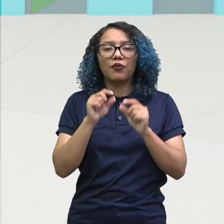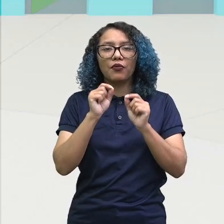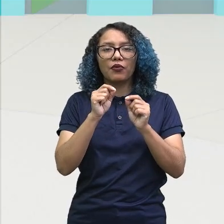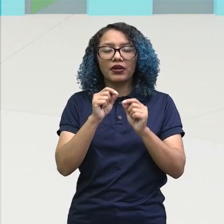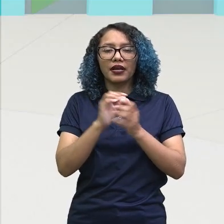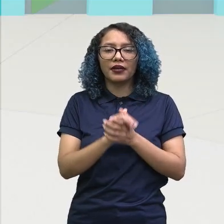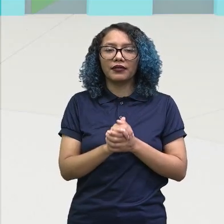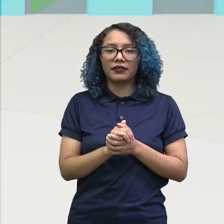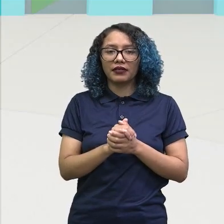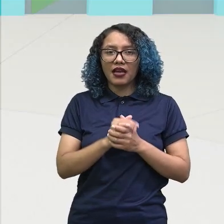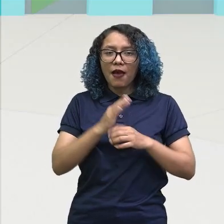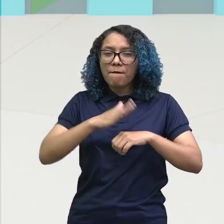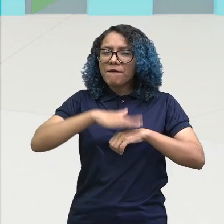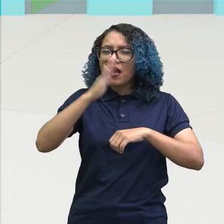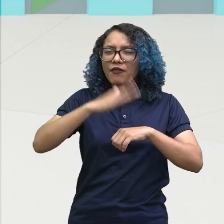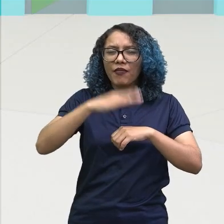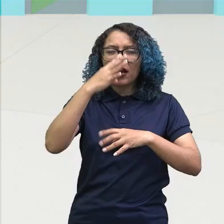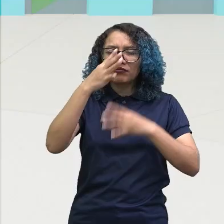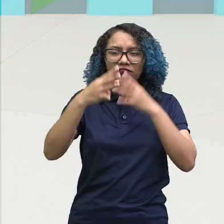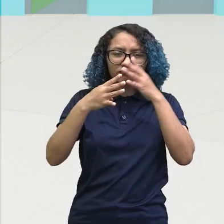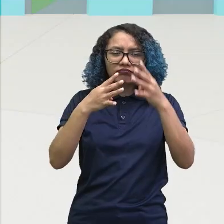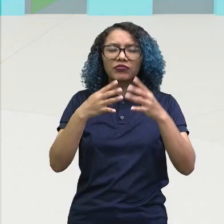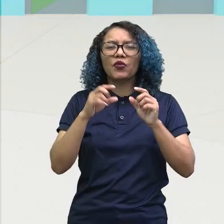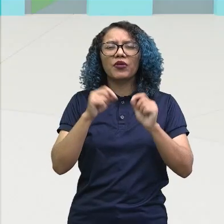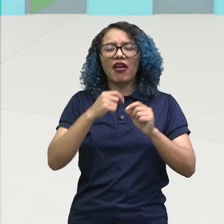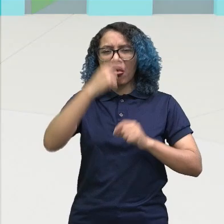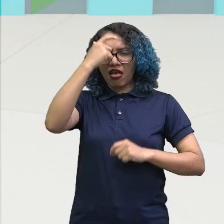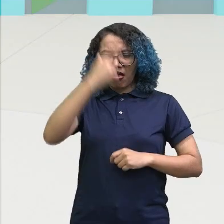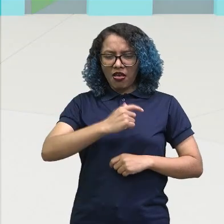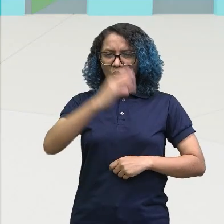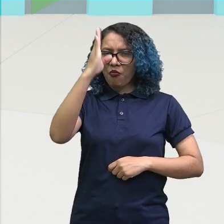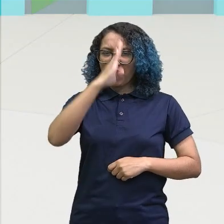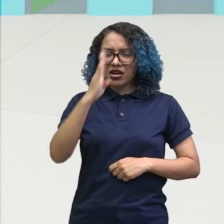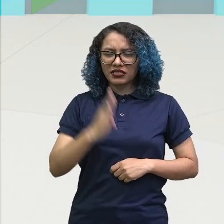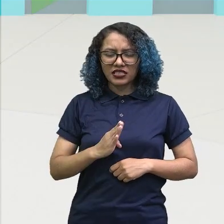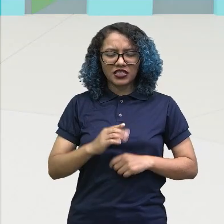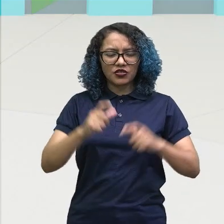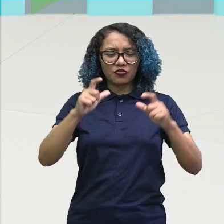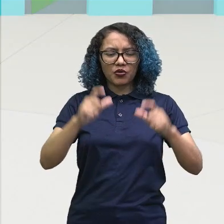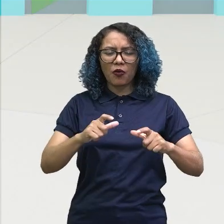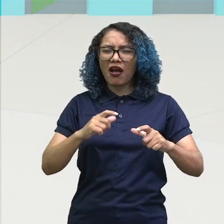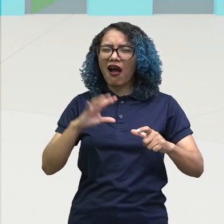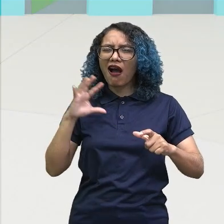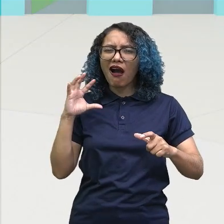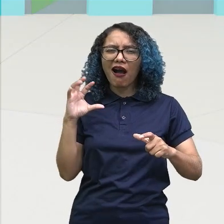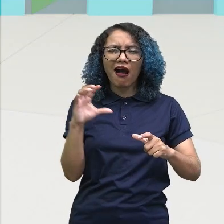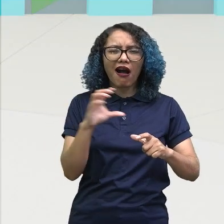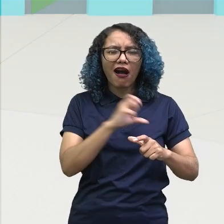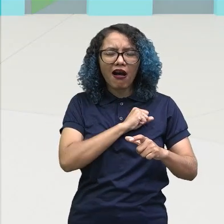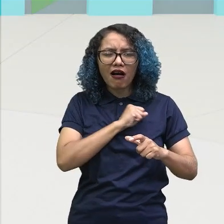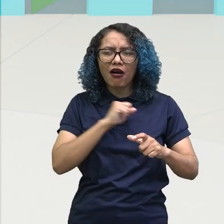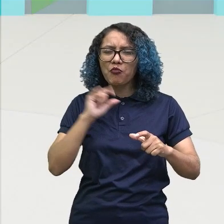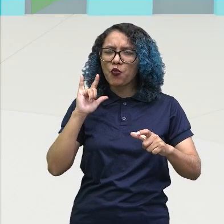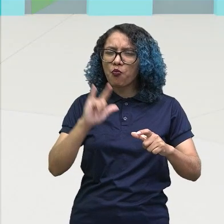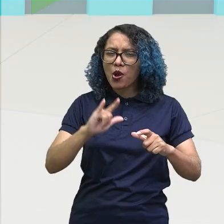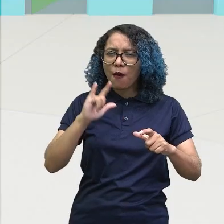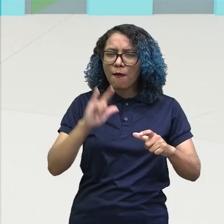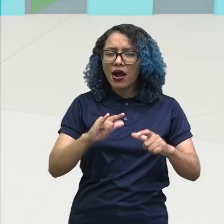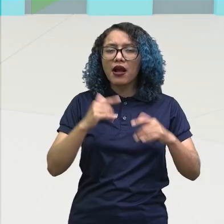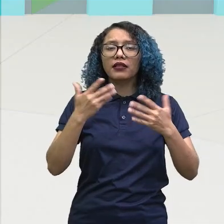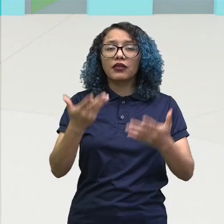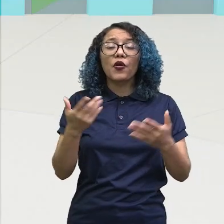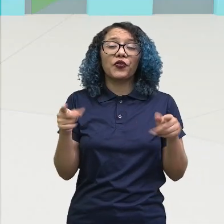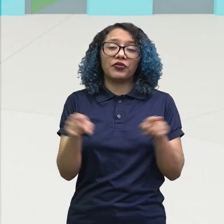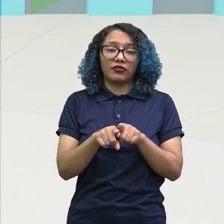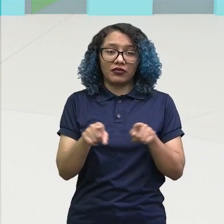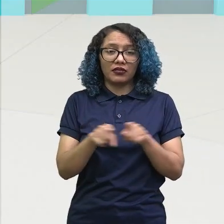exagero do sentimentalismo, porque eu sou brasileiro, eu amo a minha terra, e depois isso também vai invadir o